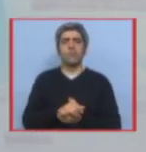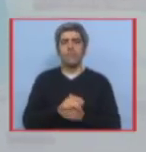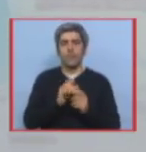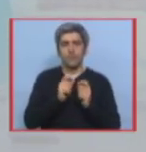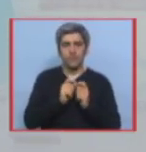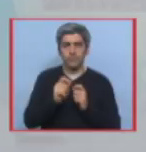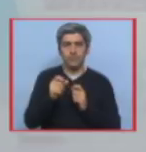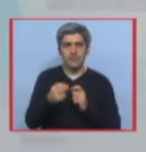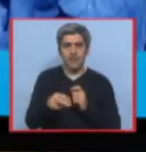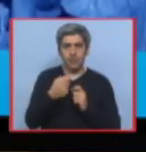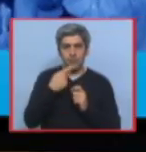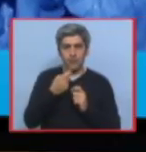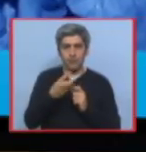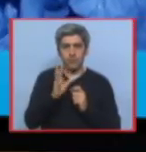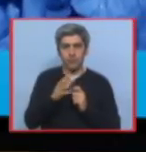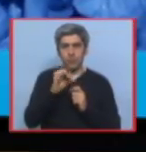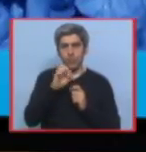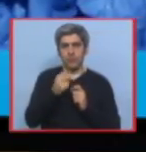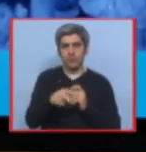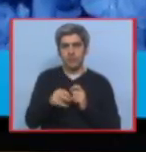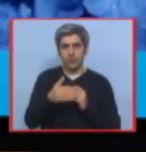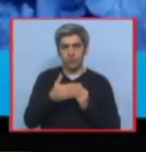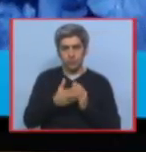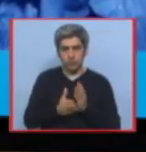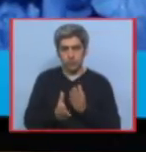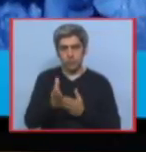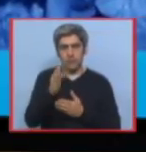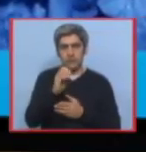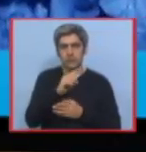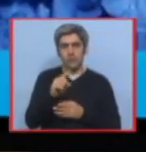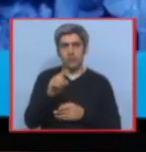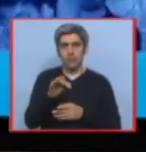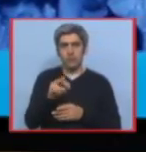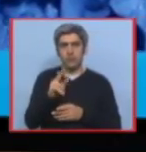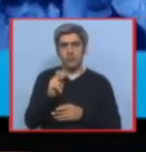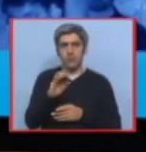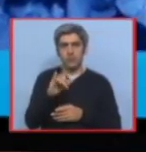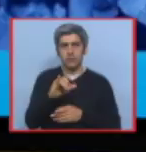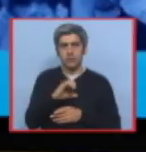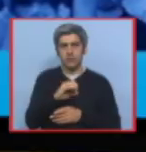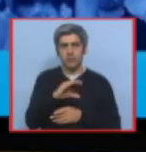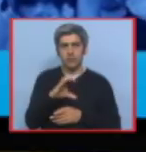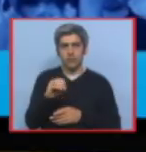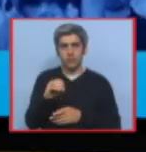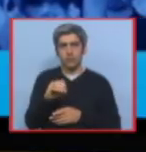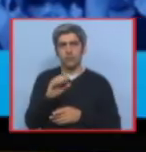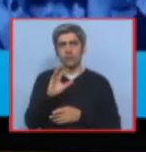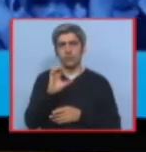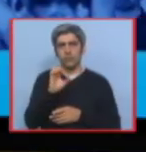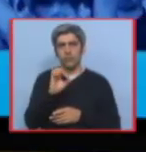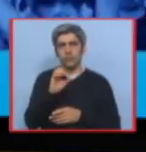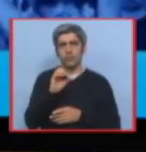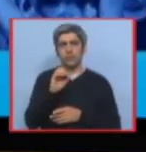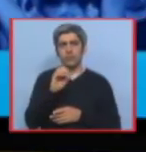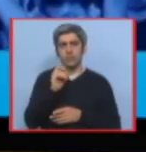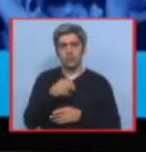dos séculos, já vão 8 séculos de São Francisco e já vão 8 séculos de presença de São